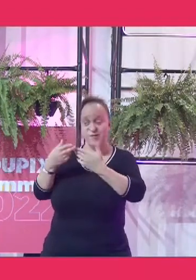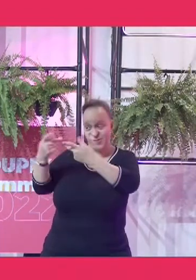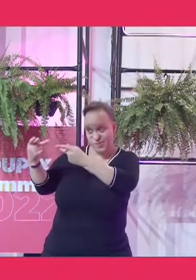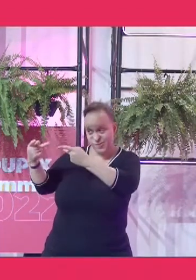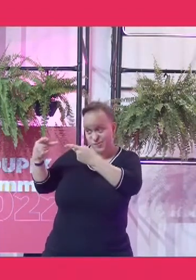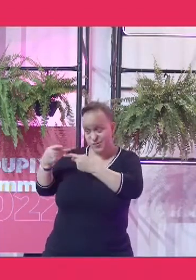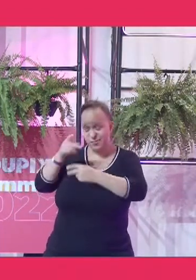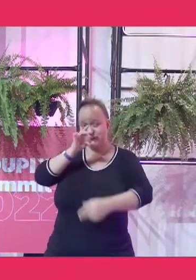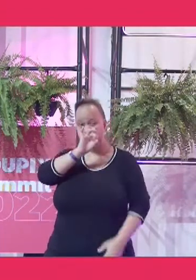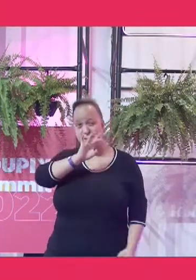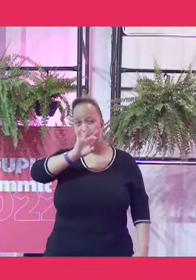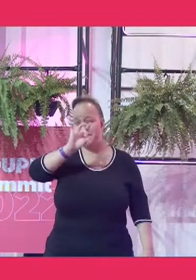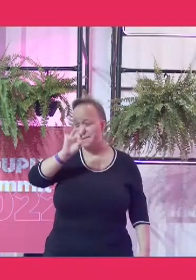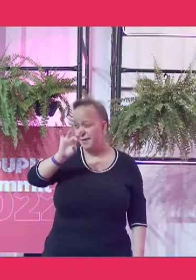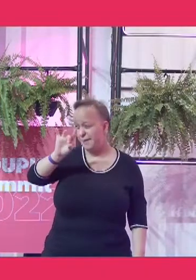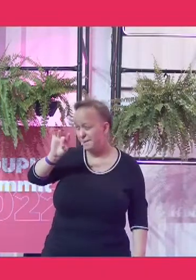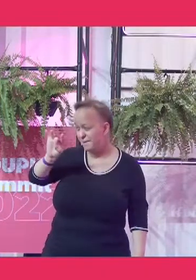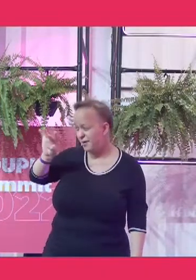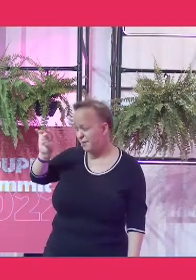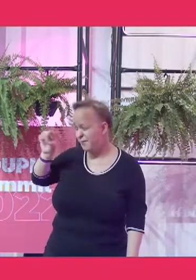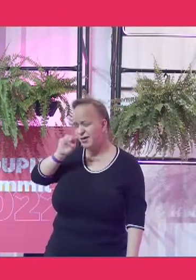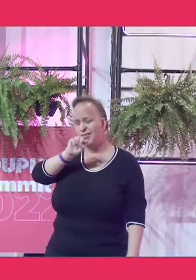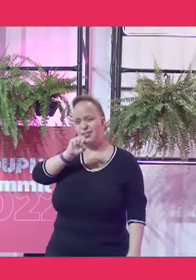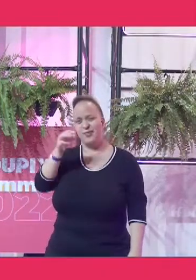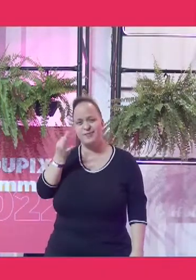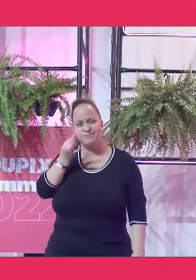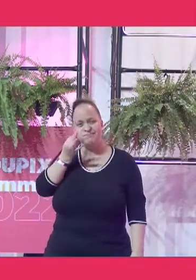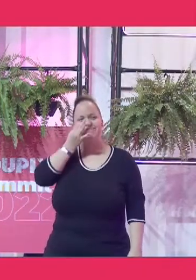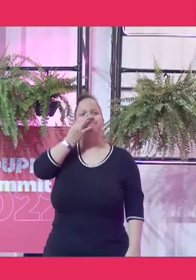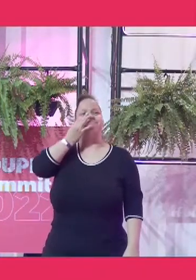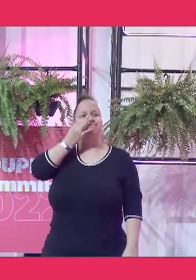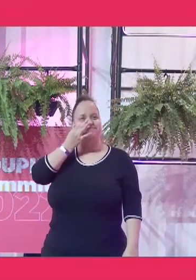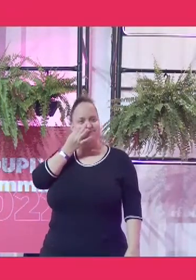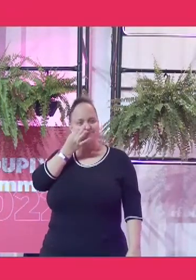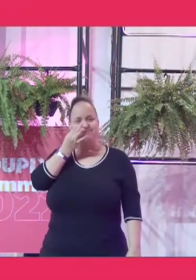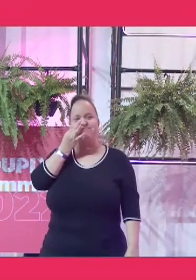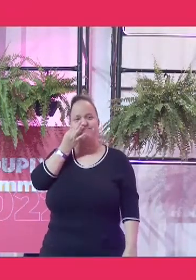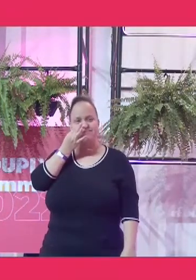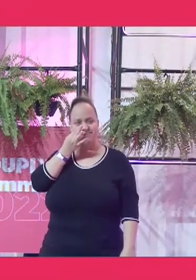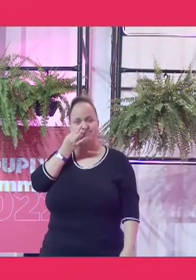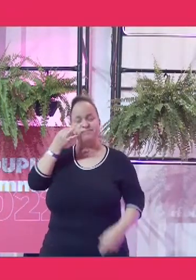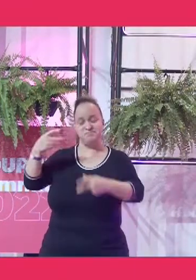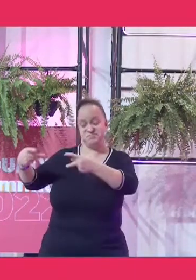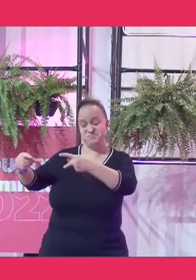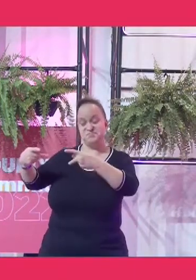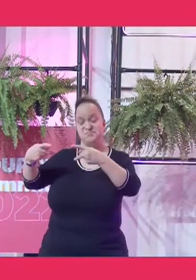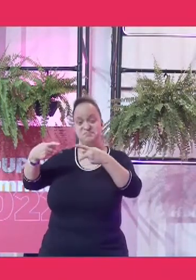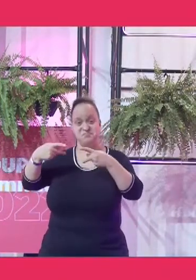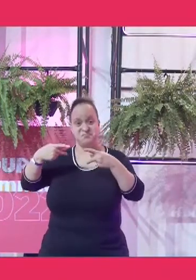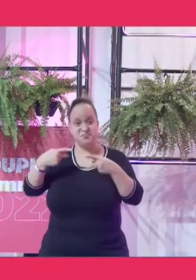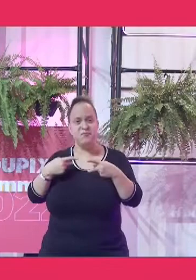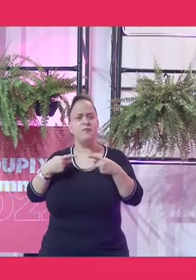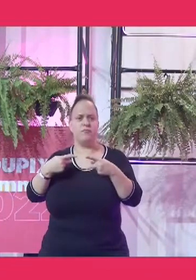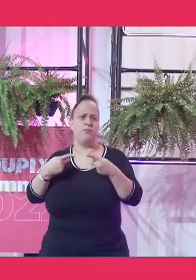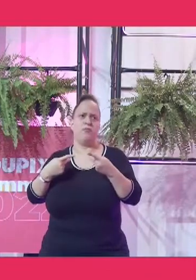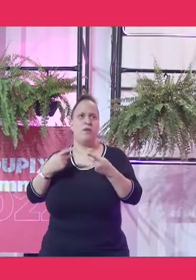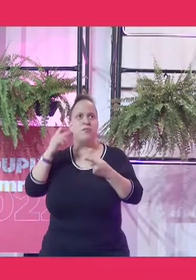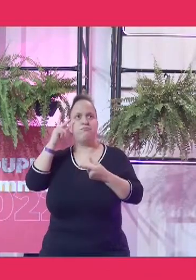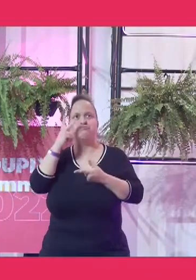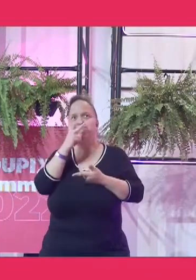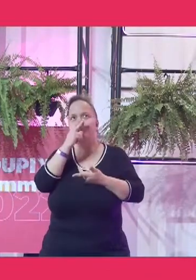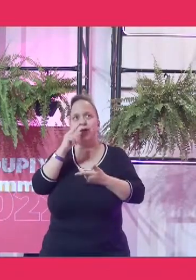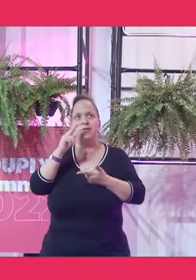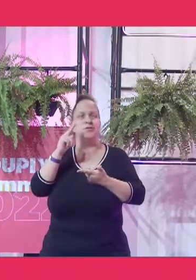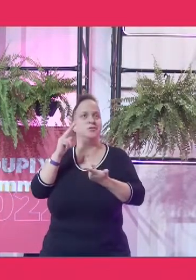para cada um que esteja aqui. E ele é também, esse convite, um convite utópico.